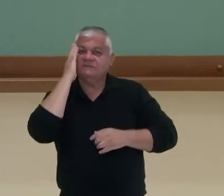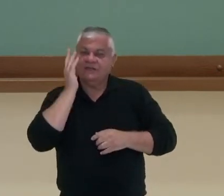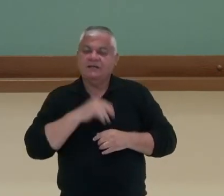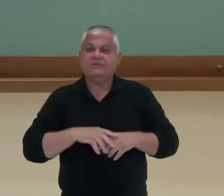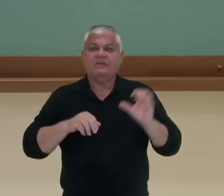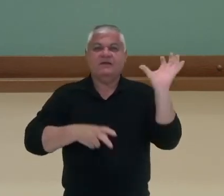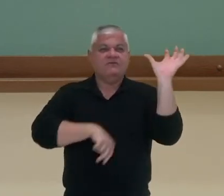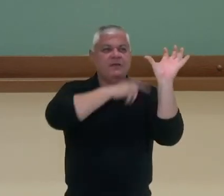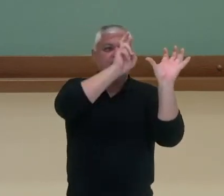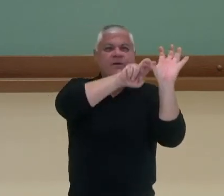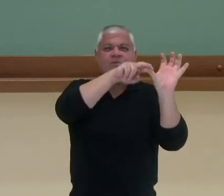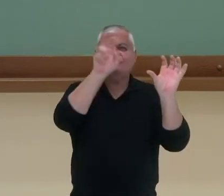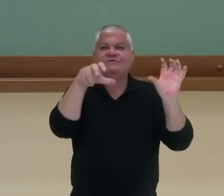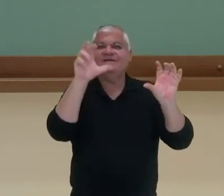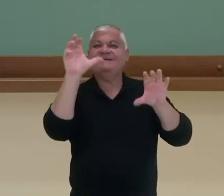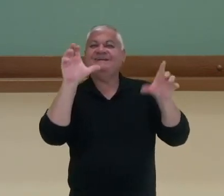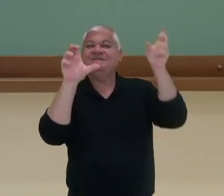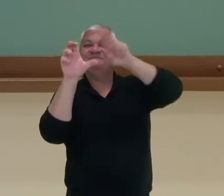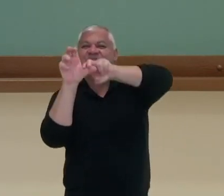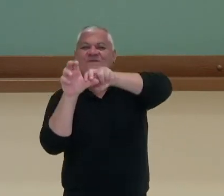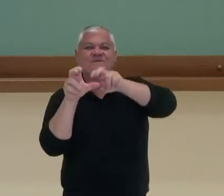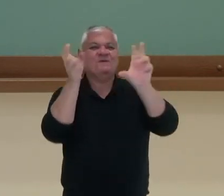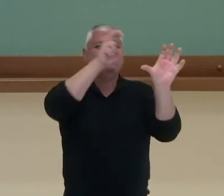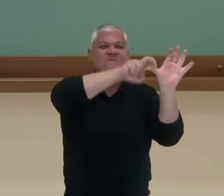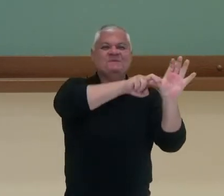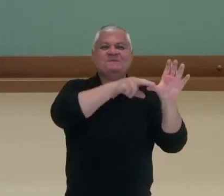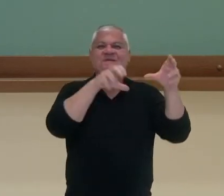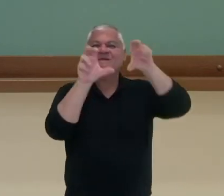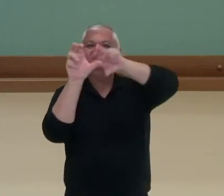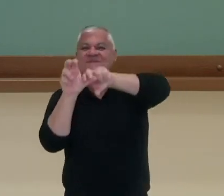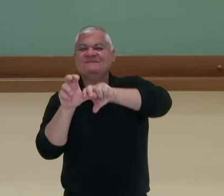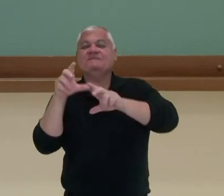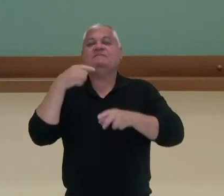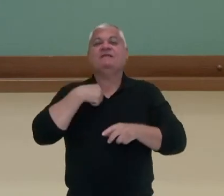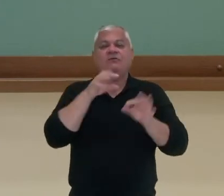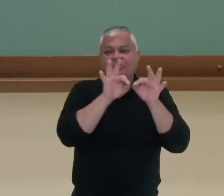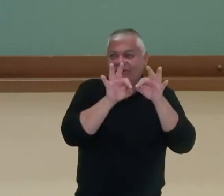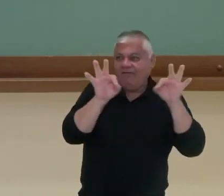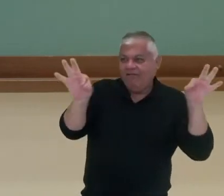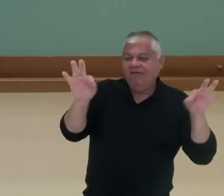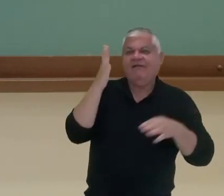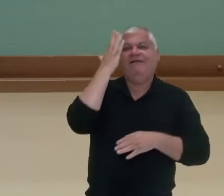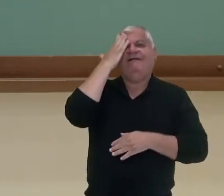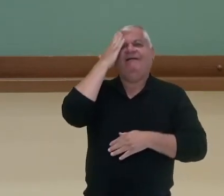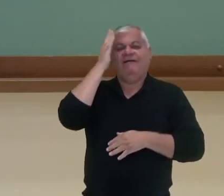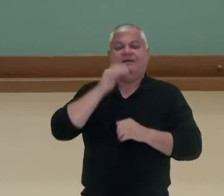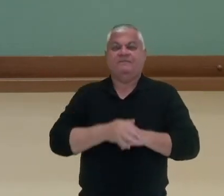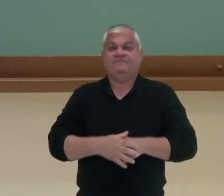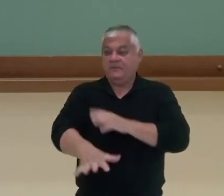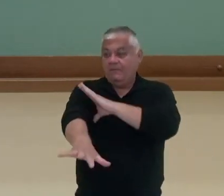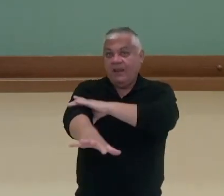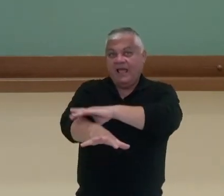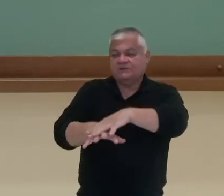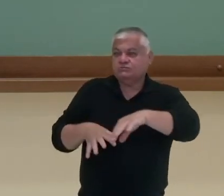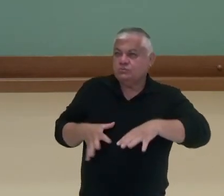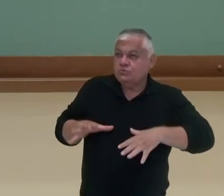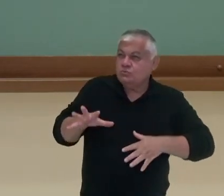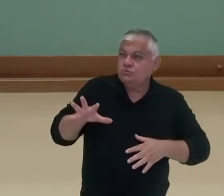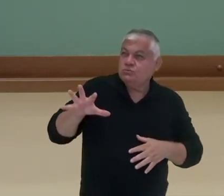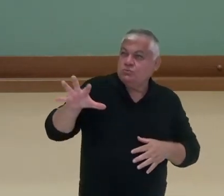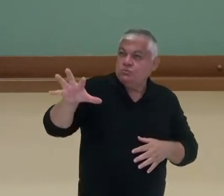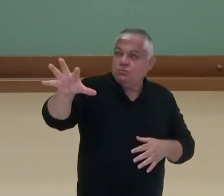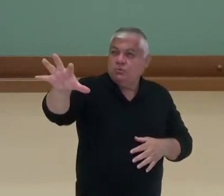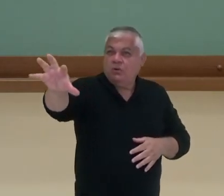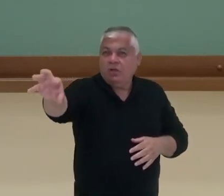galho, importante para eu saber quantos passos que eu tenho para pegar o alimento, Ter braços com amplitude, eu consigo pegar o